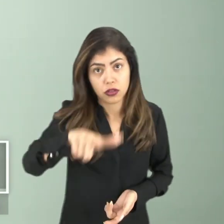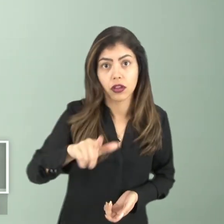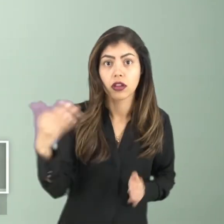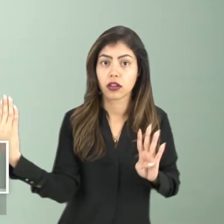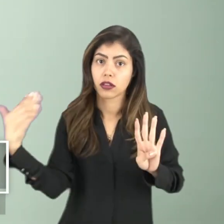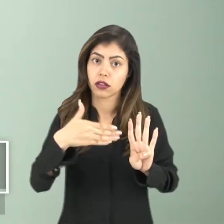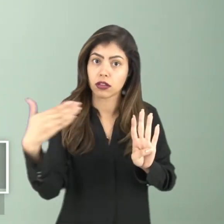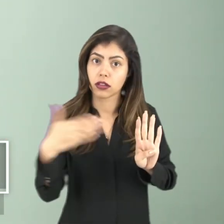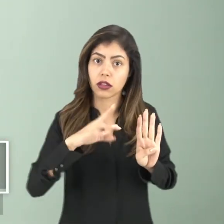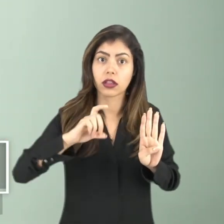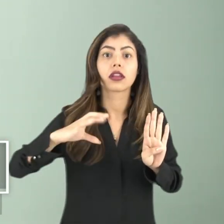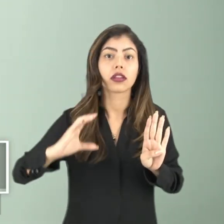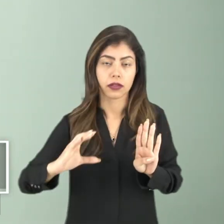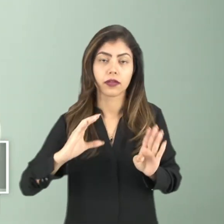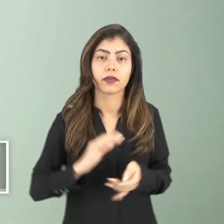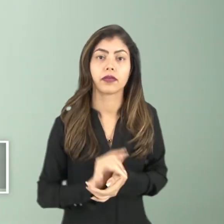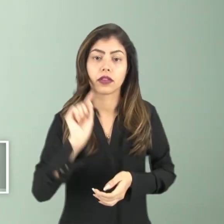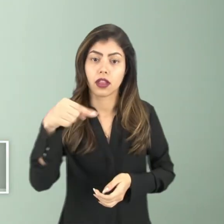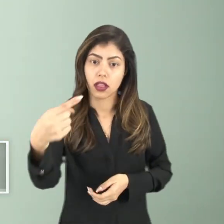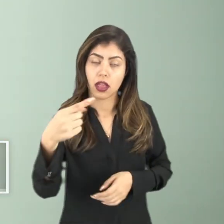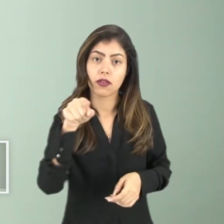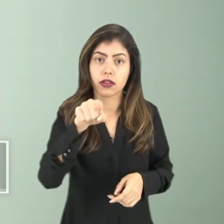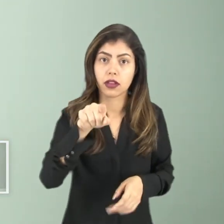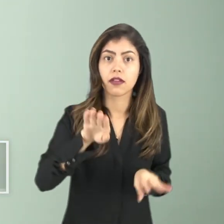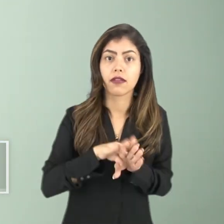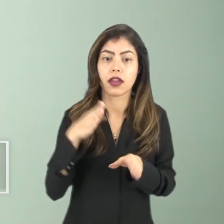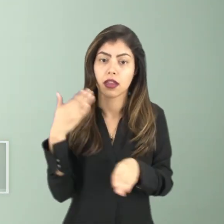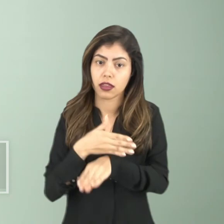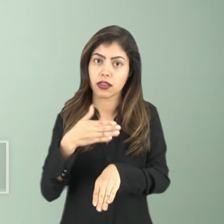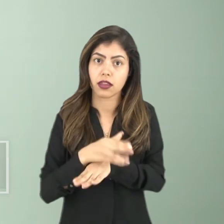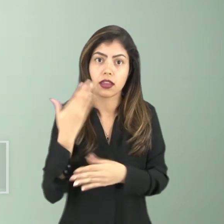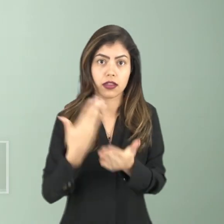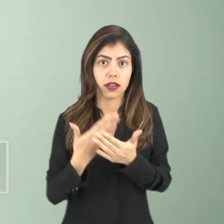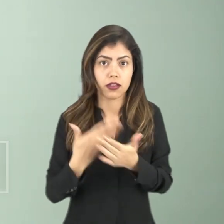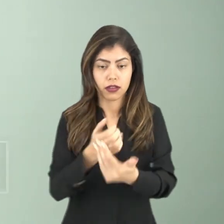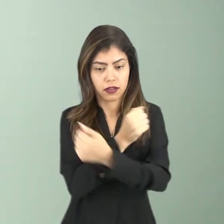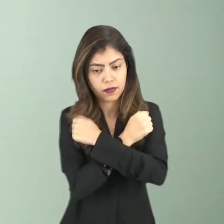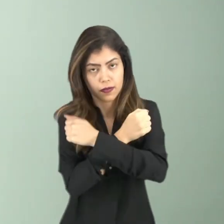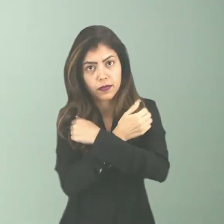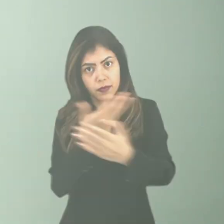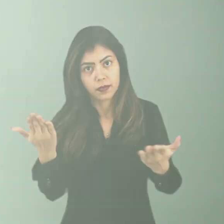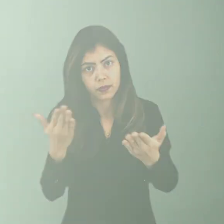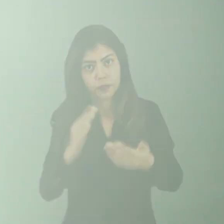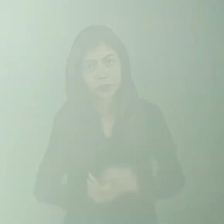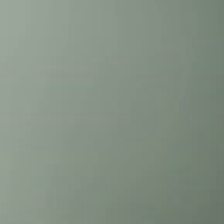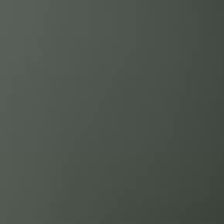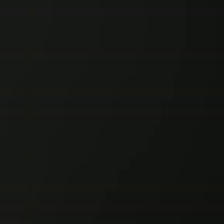na plataforma Eduque, tá? E ali você acessa a essa aula. Grande abraço, pessoal!